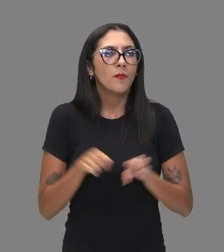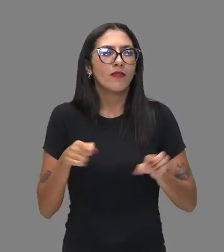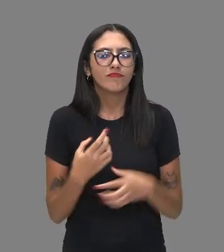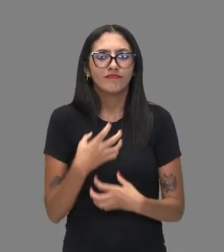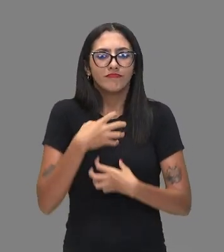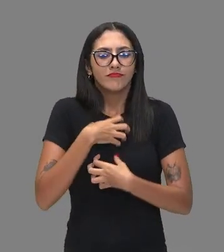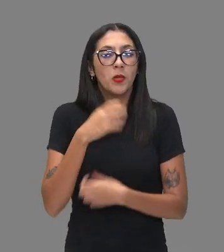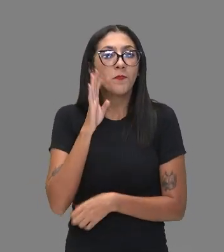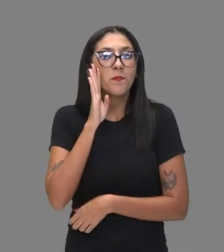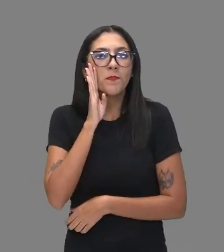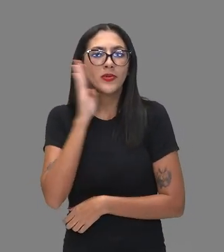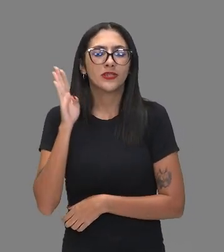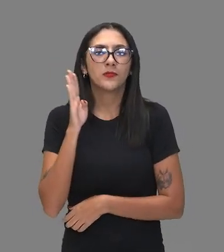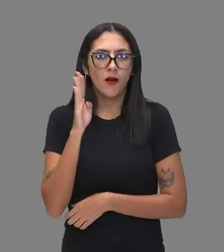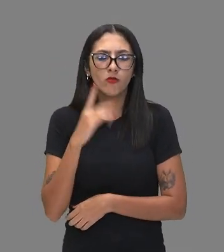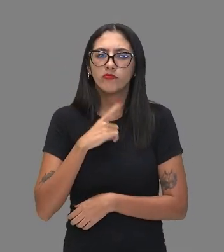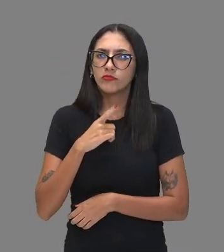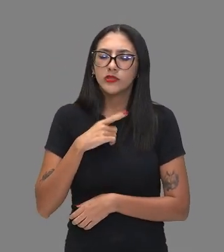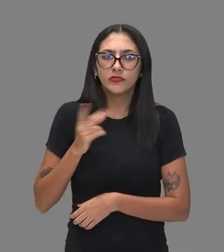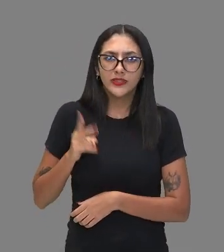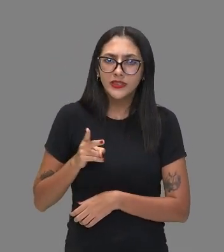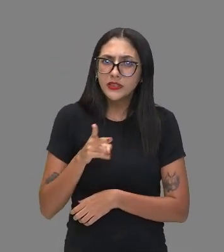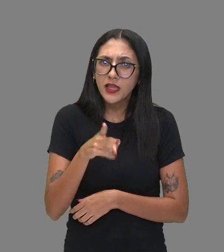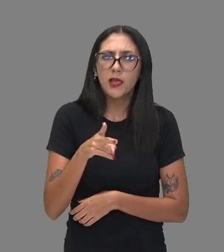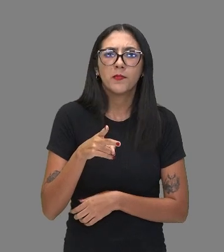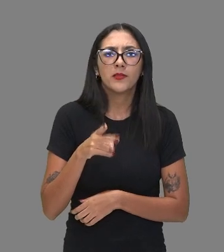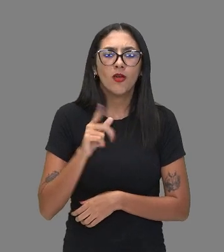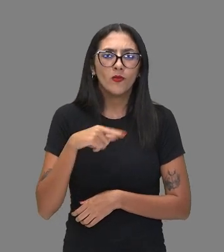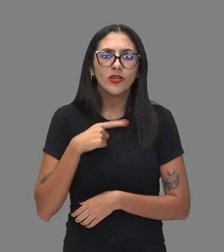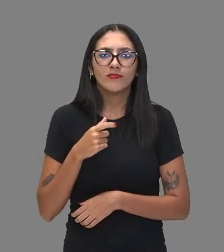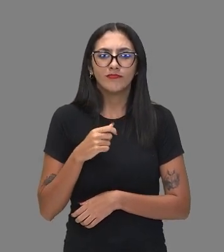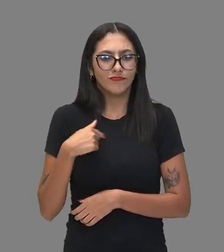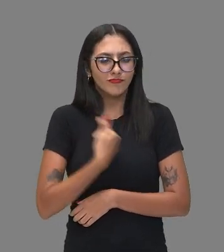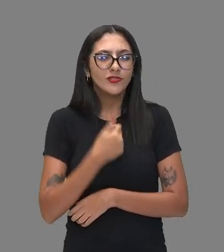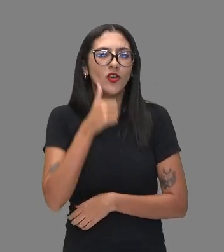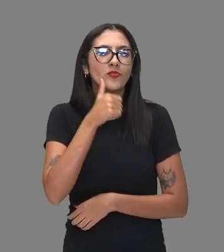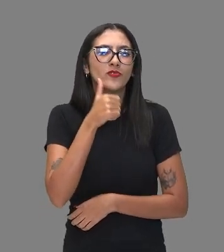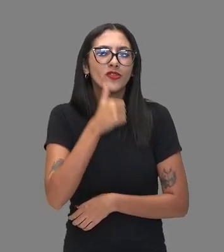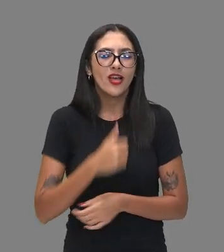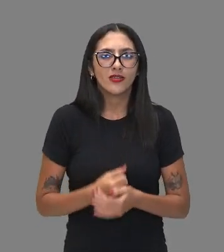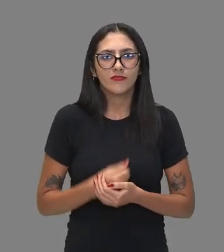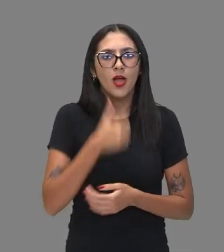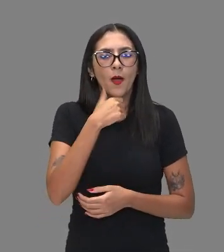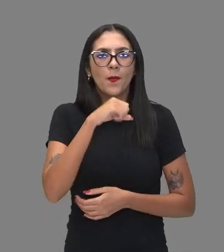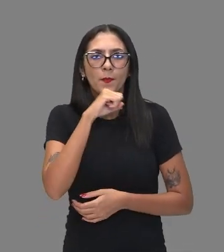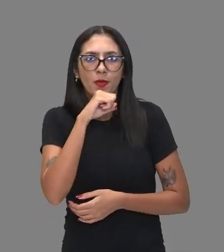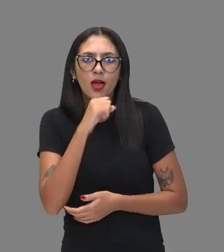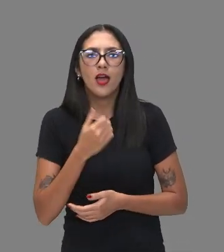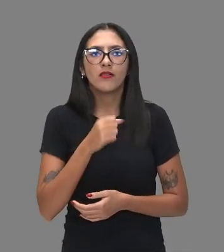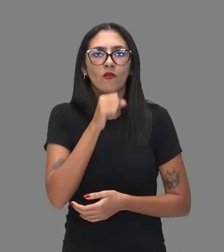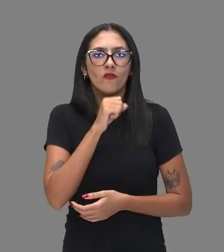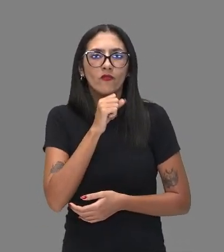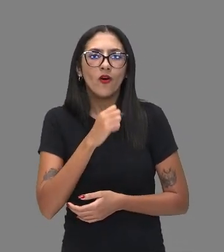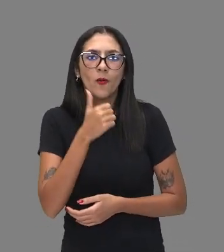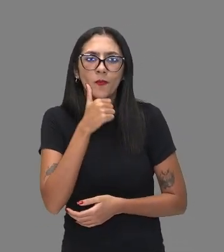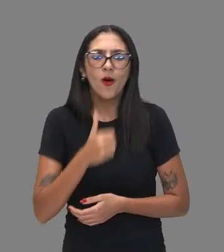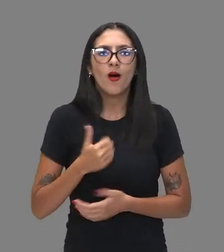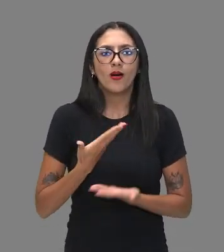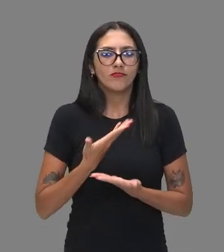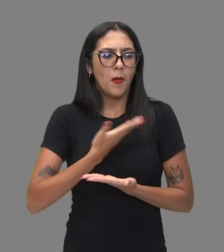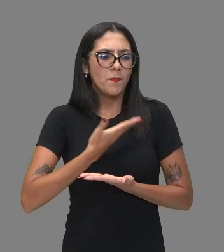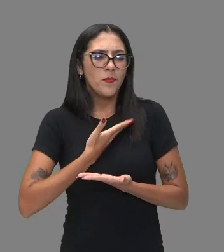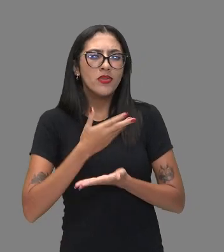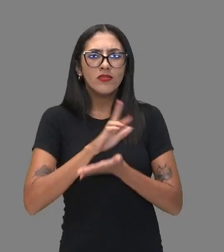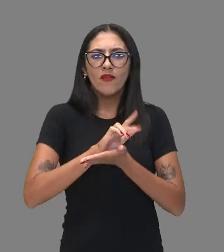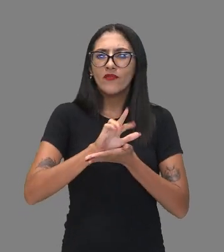que eu tenho e tive, e vou continuar tendo, somos nós mulheres, minha mãe, minha avó, minha prima, a minha amiga, as